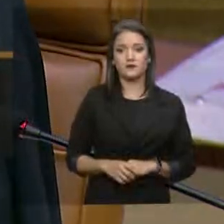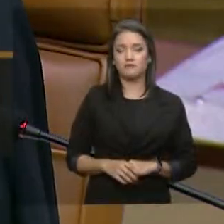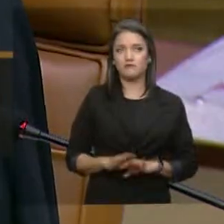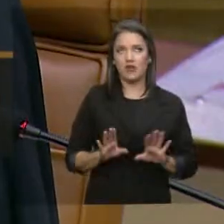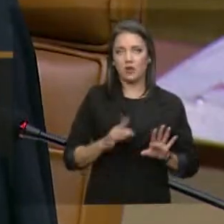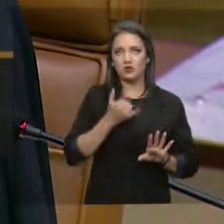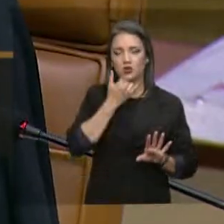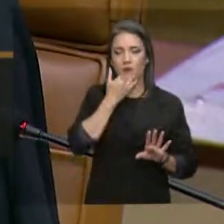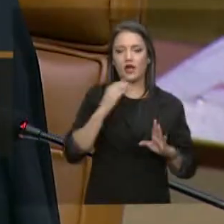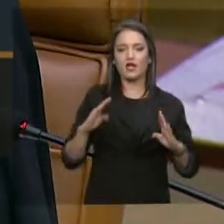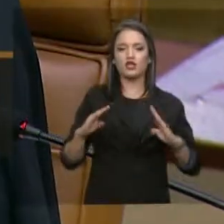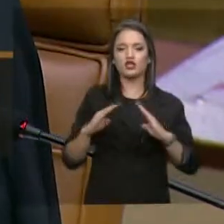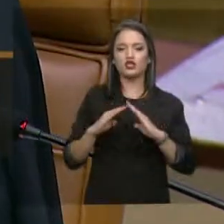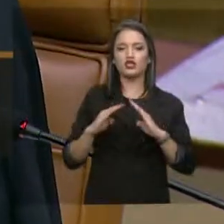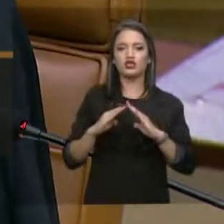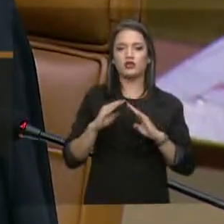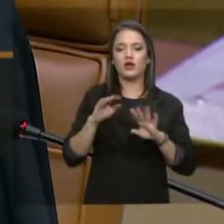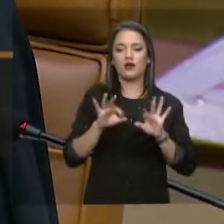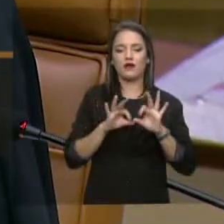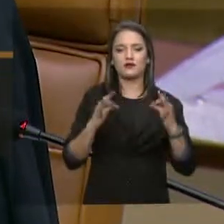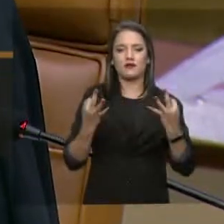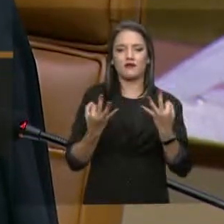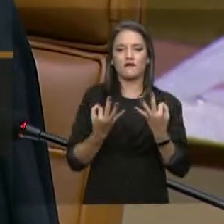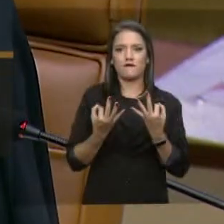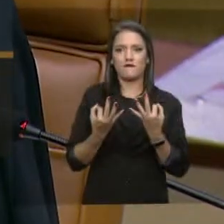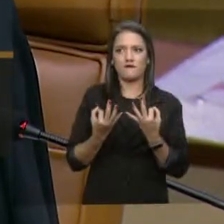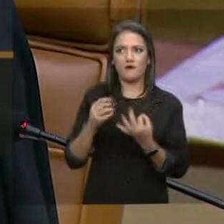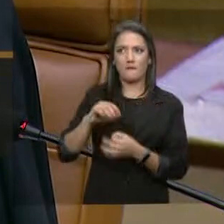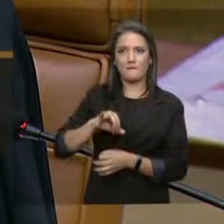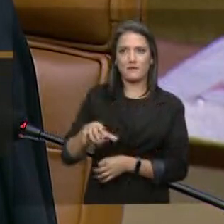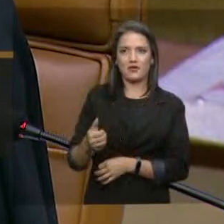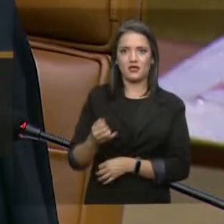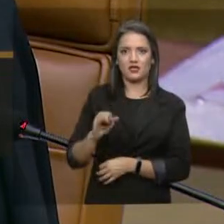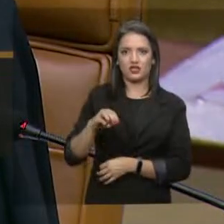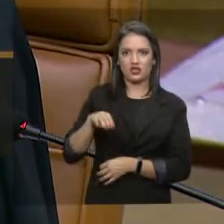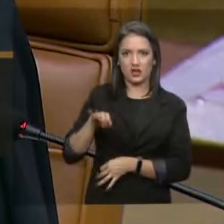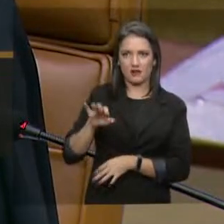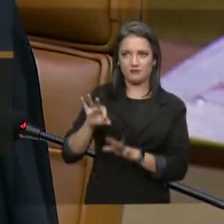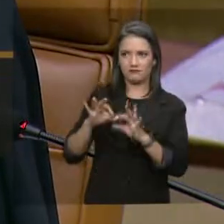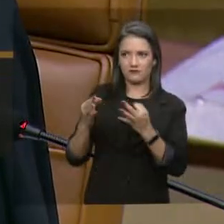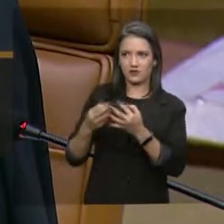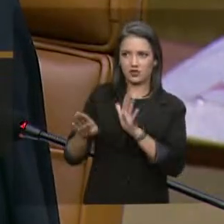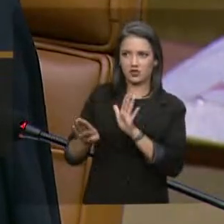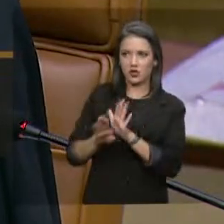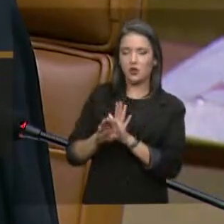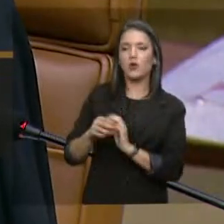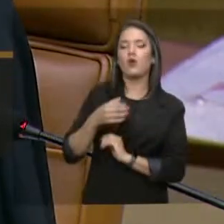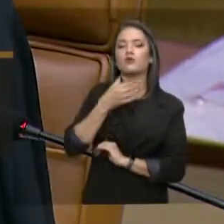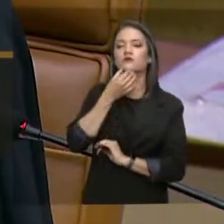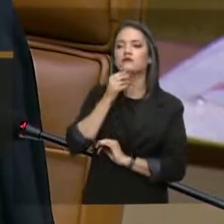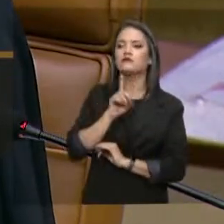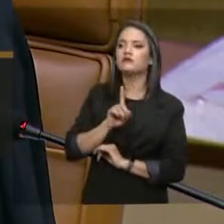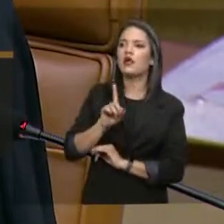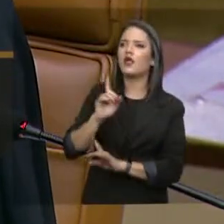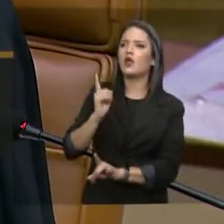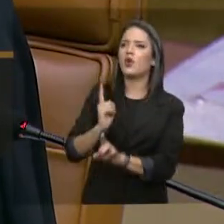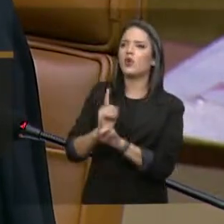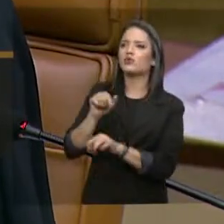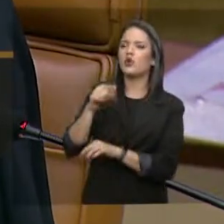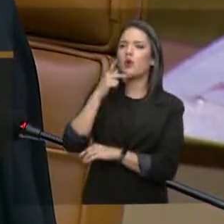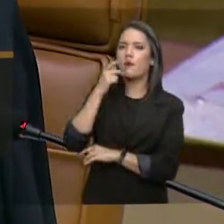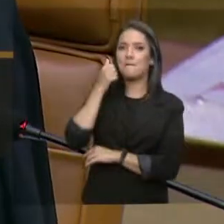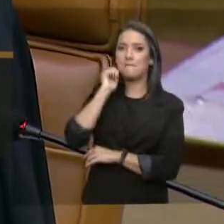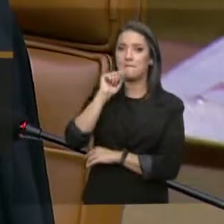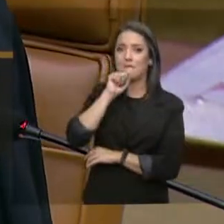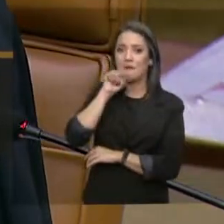ao chegar na residência da família do extraditando, de Jaime Cormani, o requerente encontrou a sua mãe varrendo